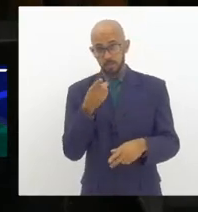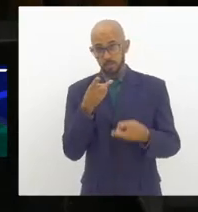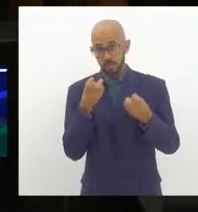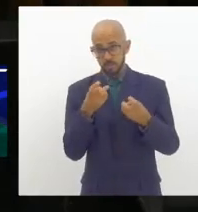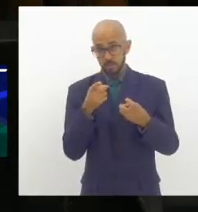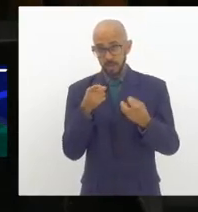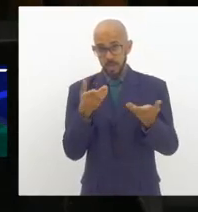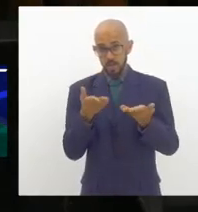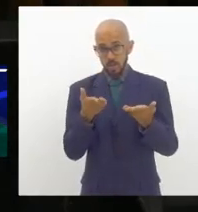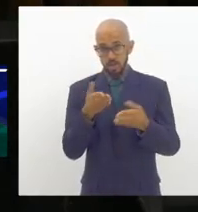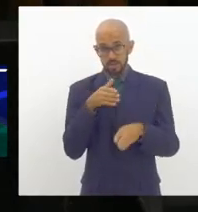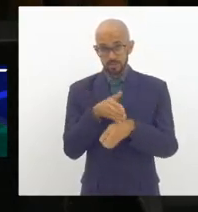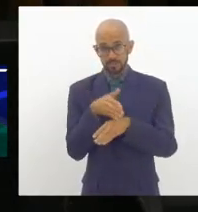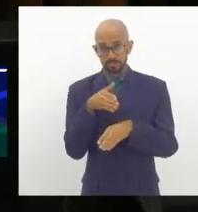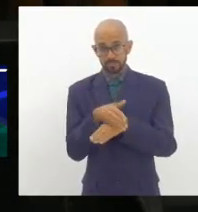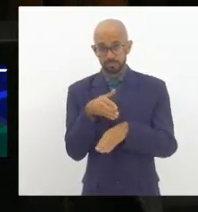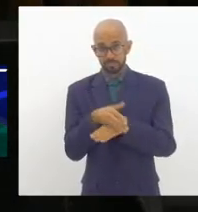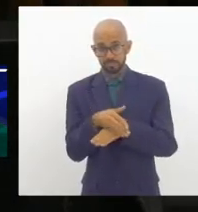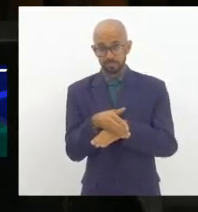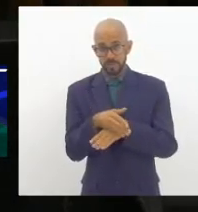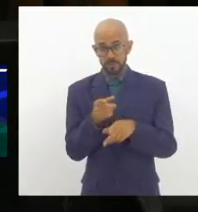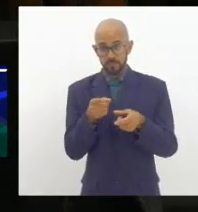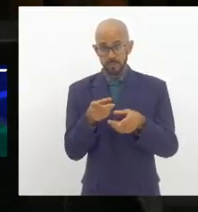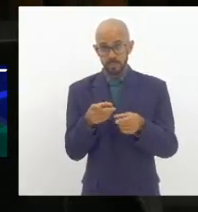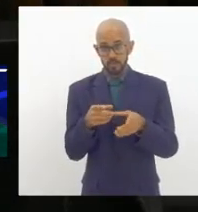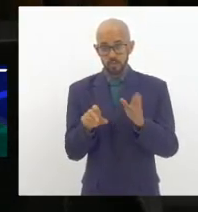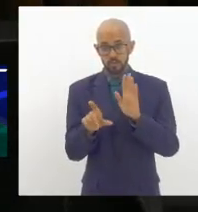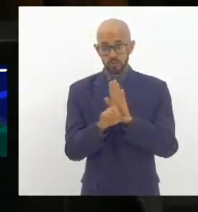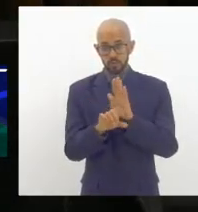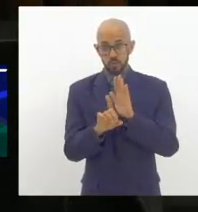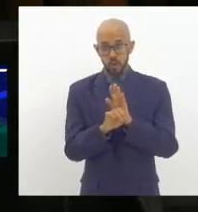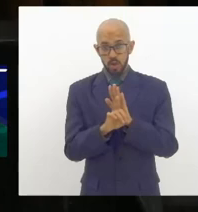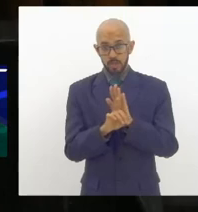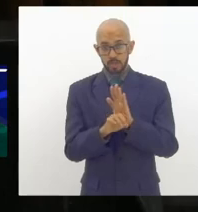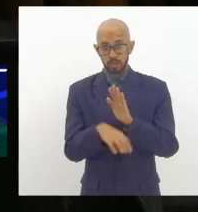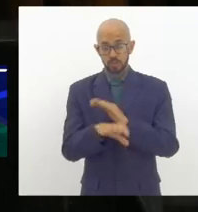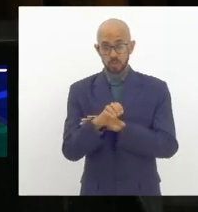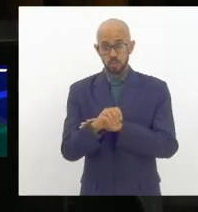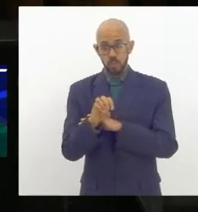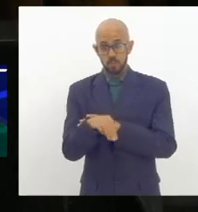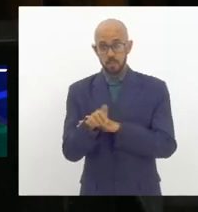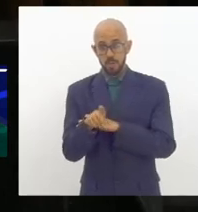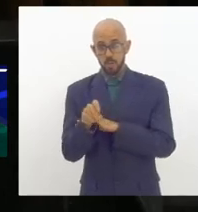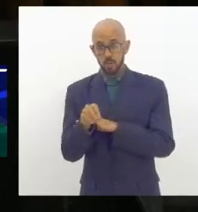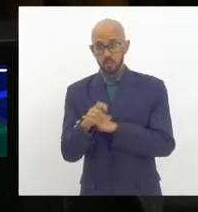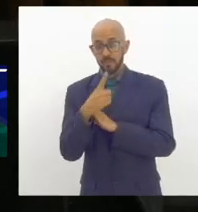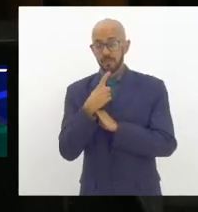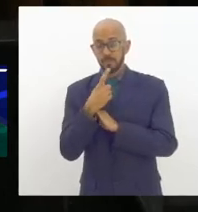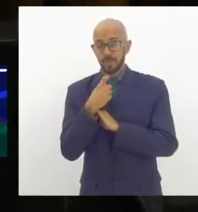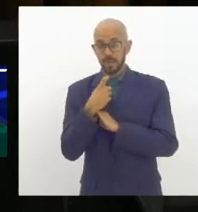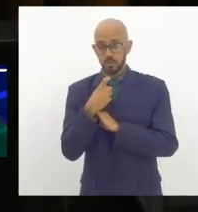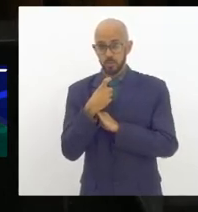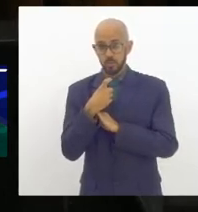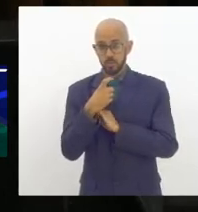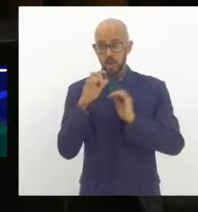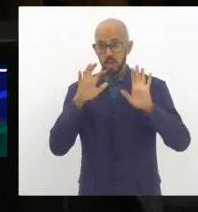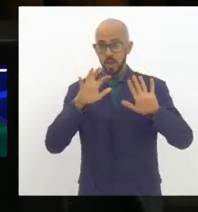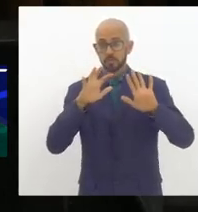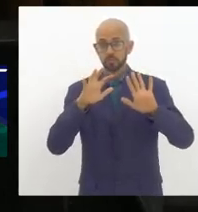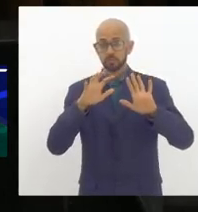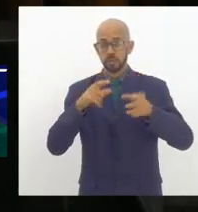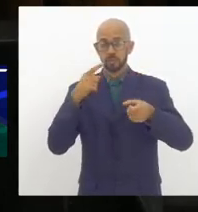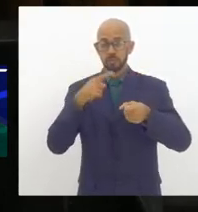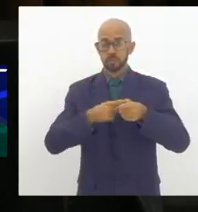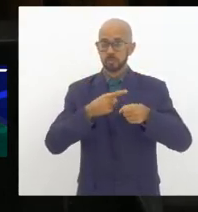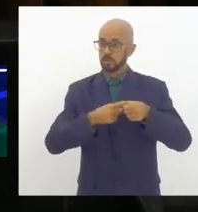as invasão por narcotraficantes do Comando Vermelho aterrorizando a nossa cidade se nós não tomarmos